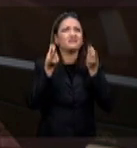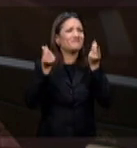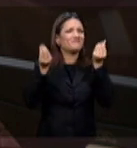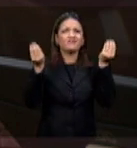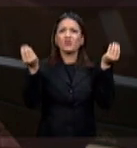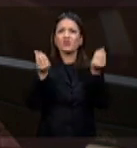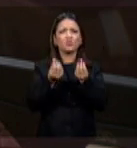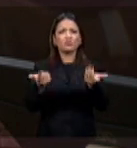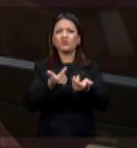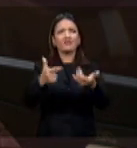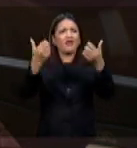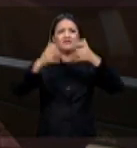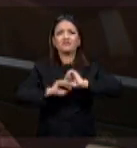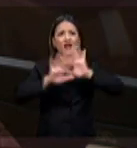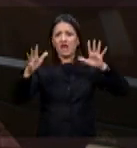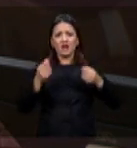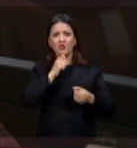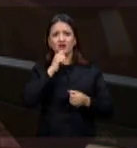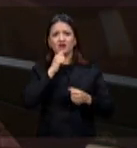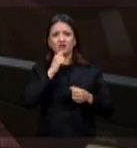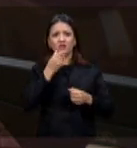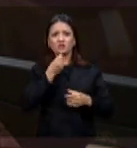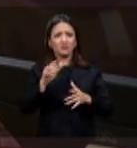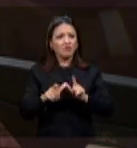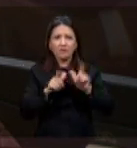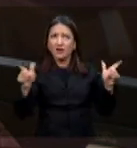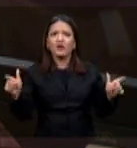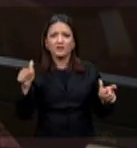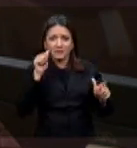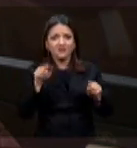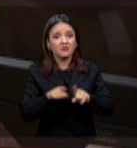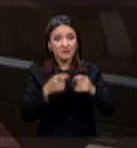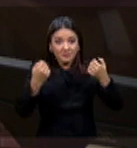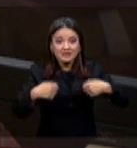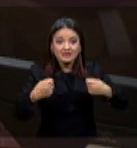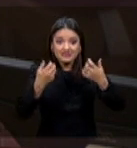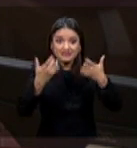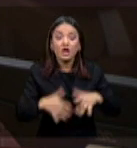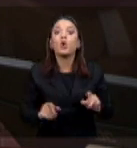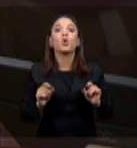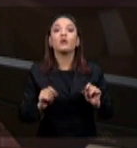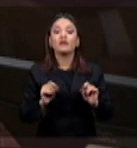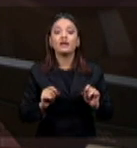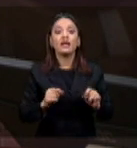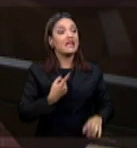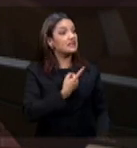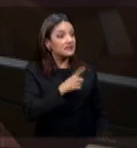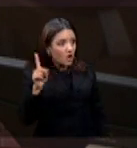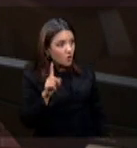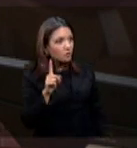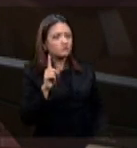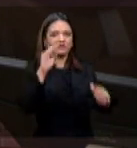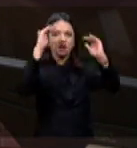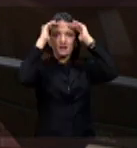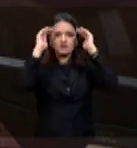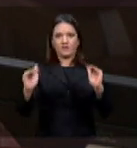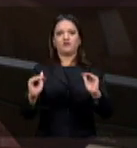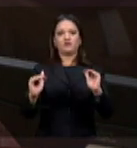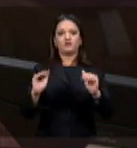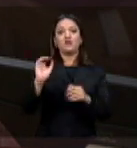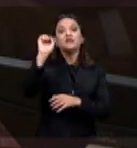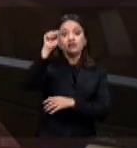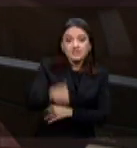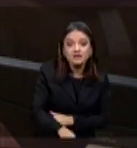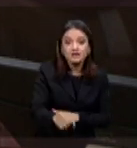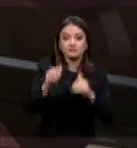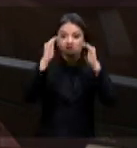muito vago para a maioria dos homens e também para as mulheres. É preciso saber que consentimento, que não é não, sim é sim e não é não. E não é porque no